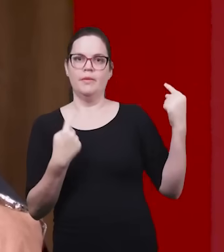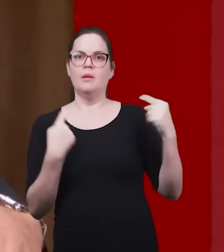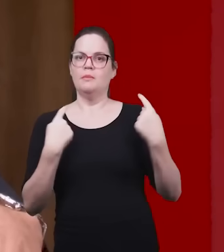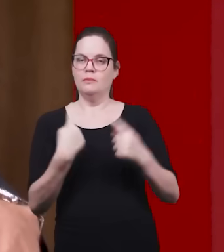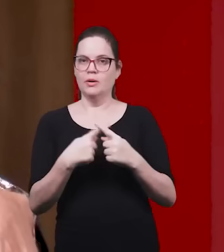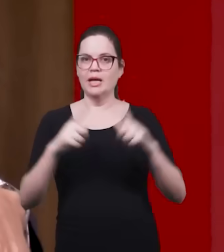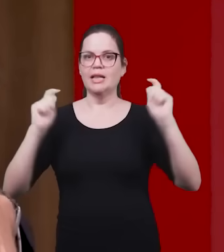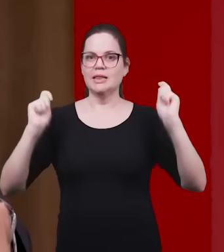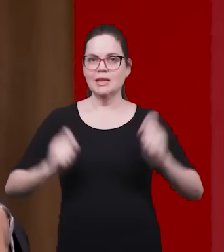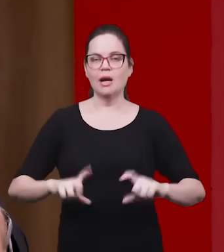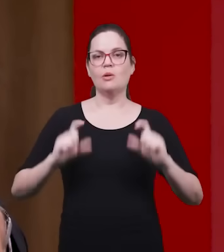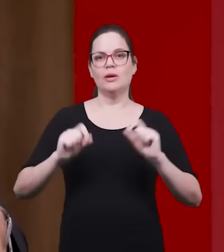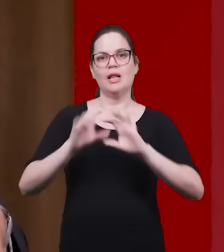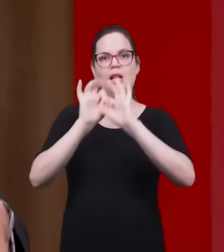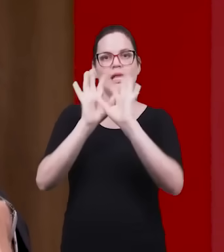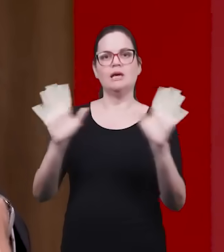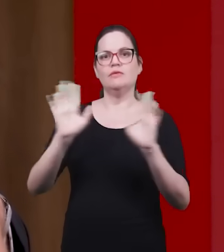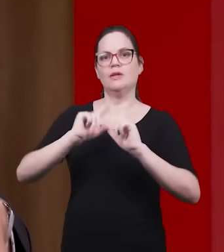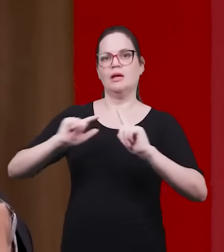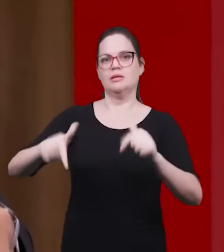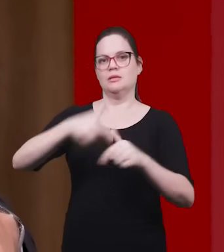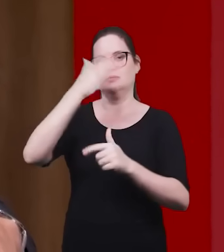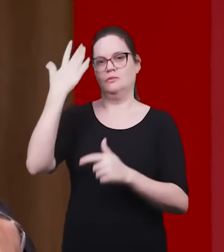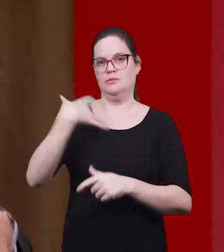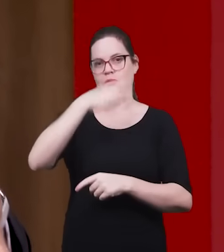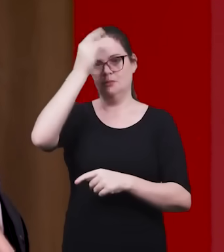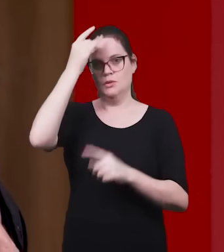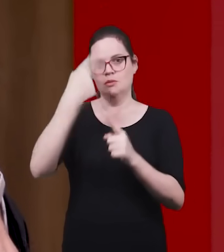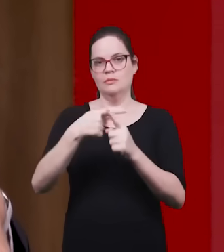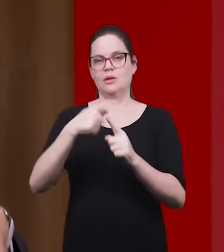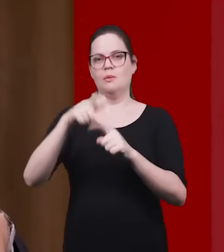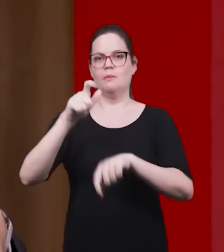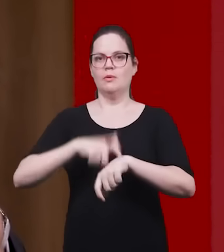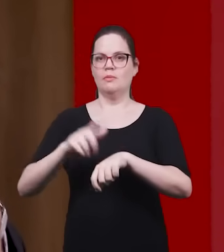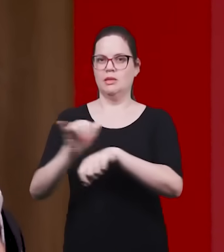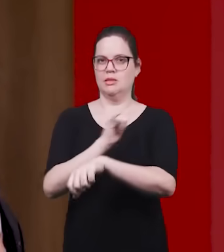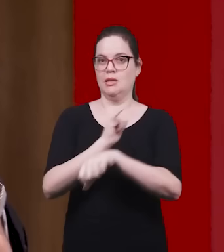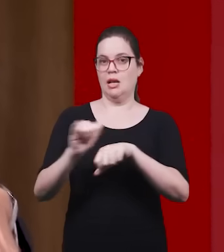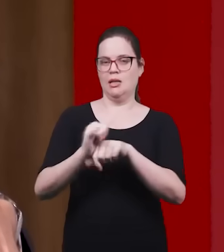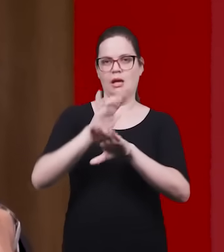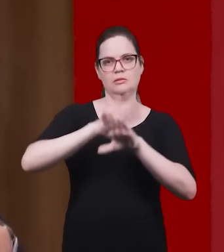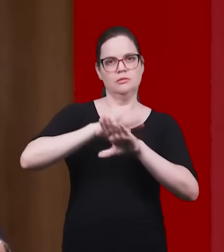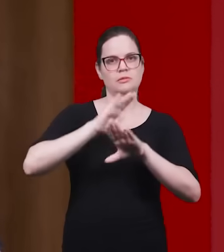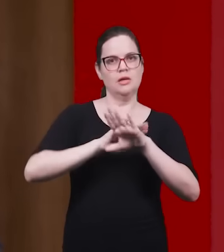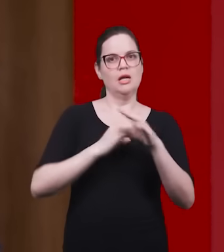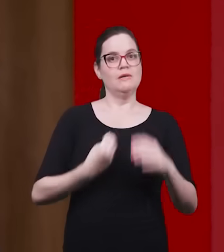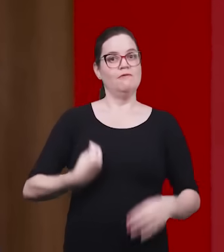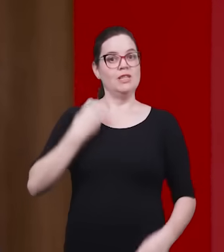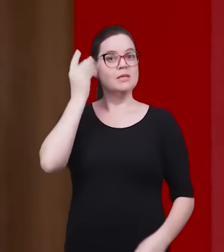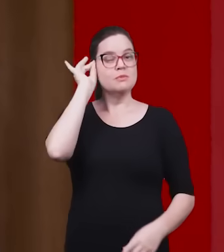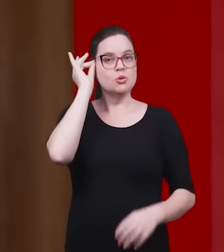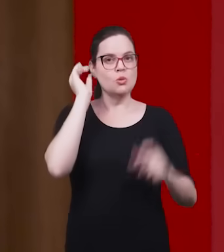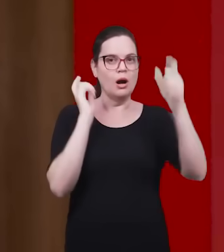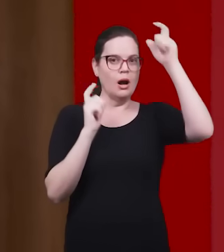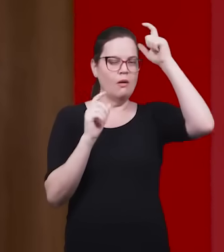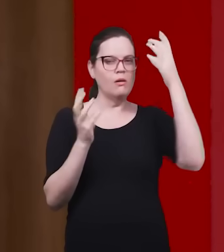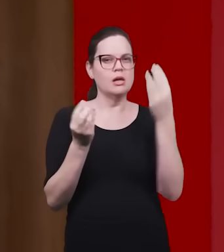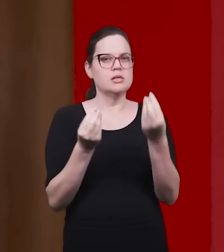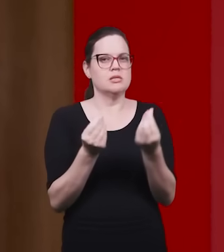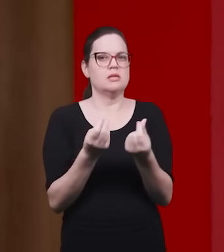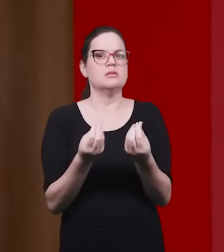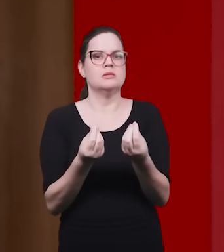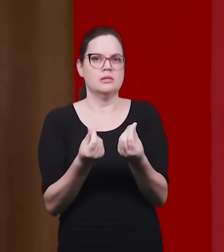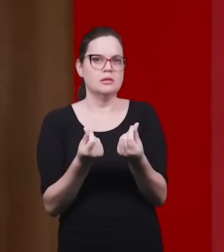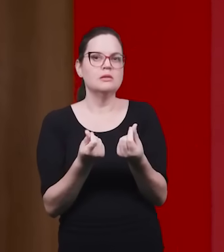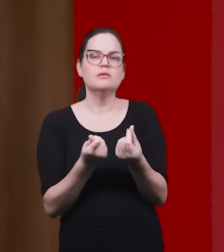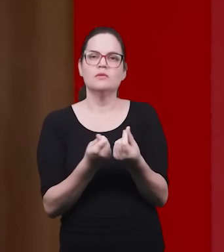fluir. Né? Então, porque é um momento muito estratégico ali no sentido espiritual, muito sensível. Então a língua também